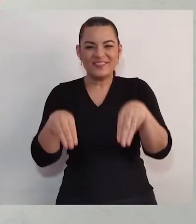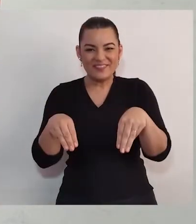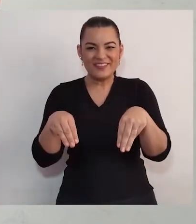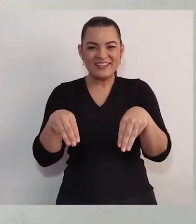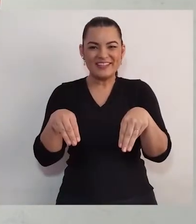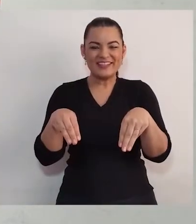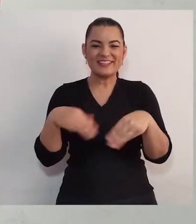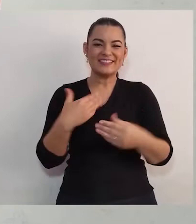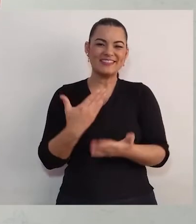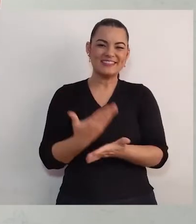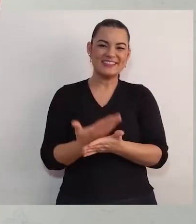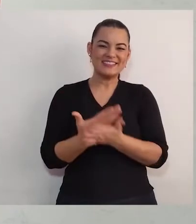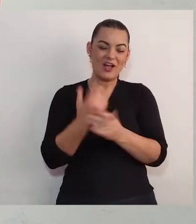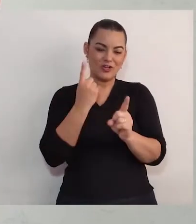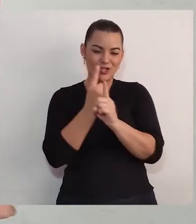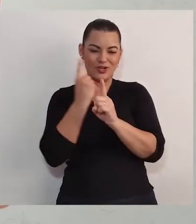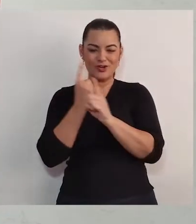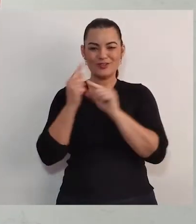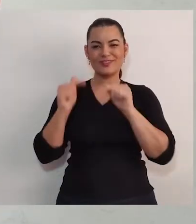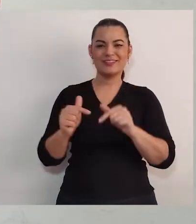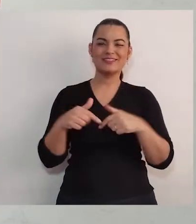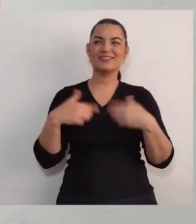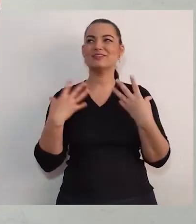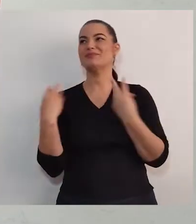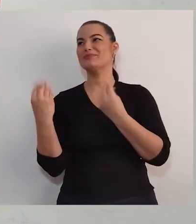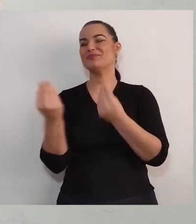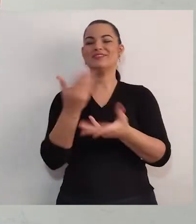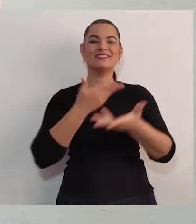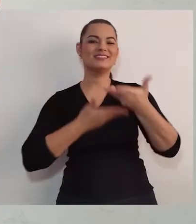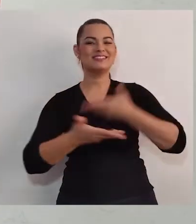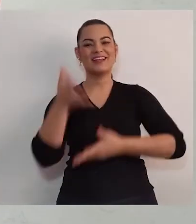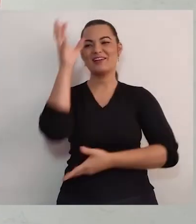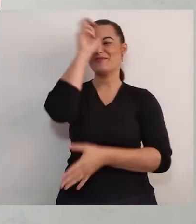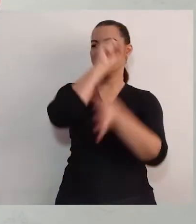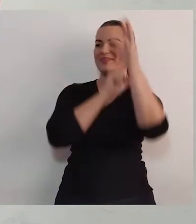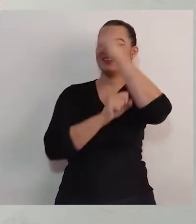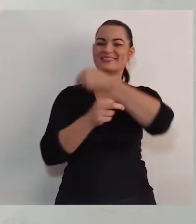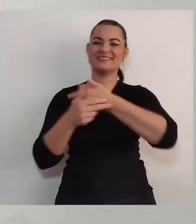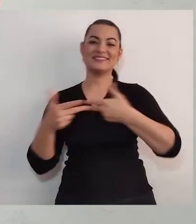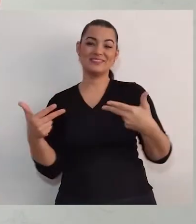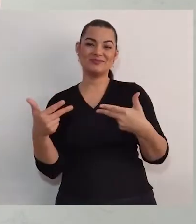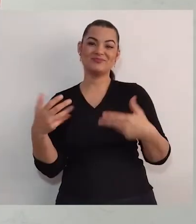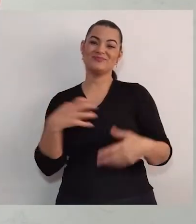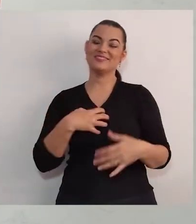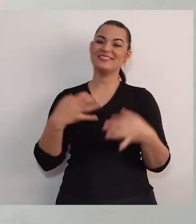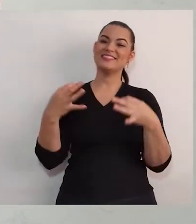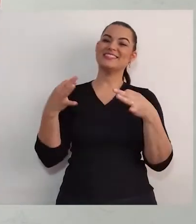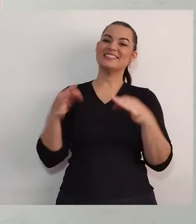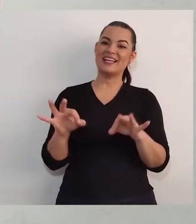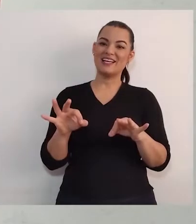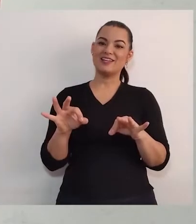nossa jornada com tantas trocas, com tantas aprendizagens. Tenho certeza que foi mais um ano aí